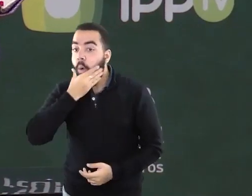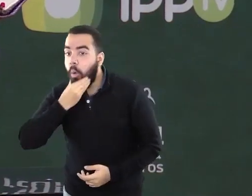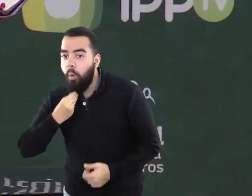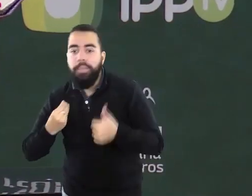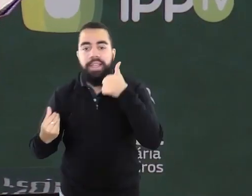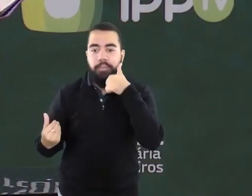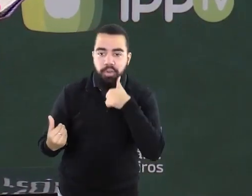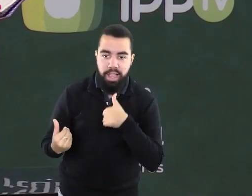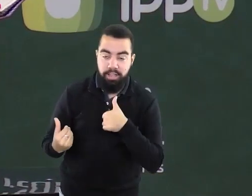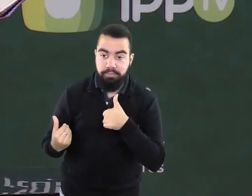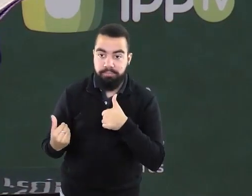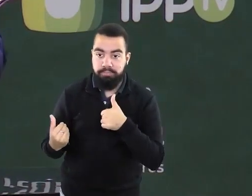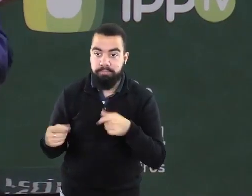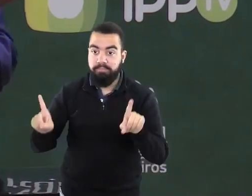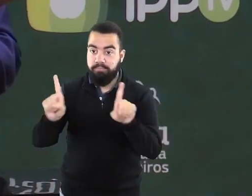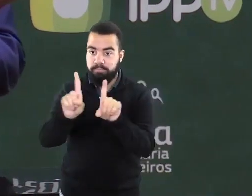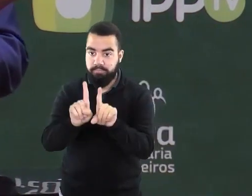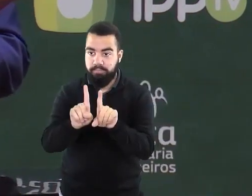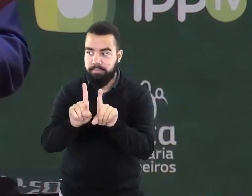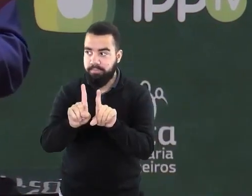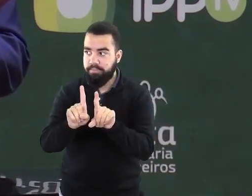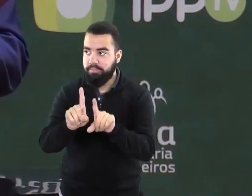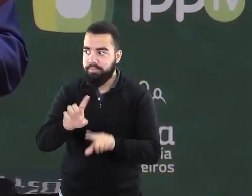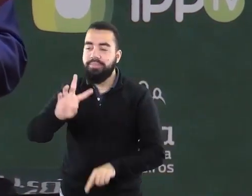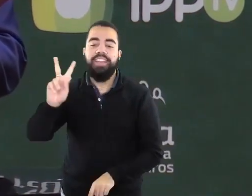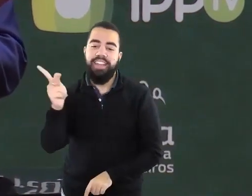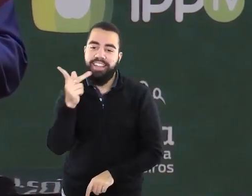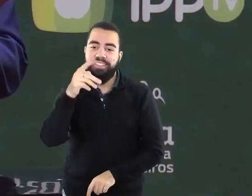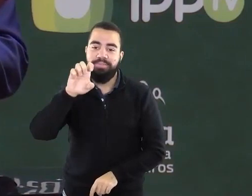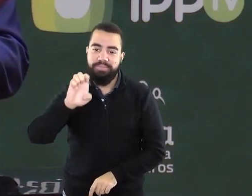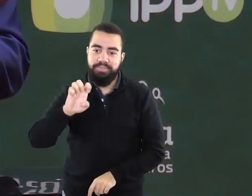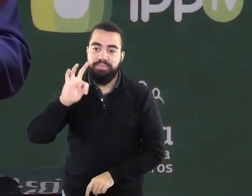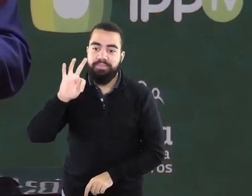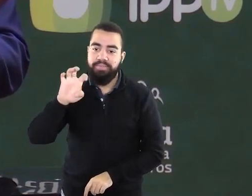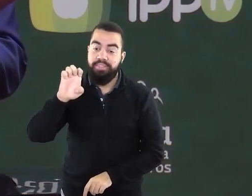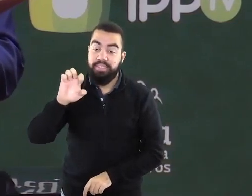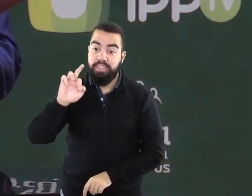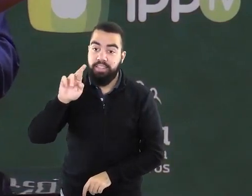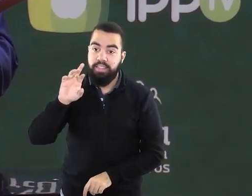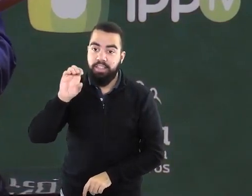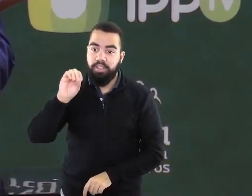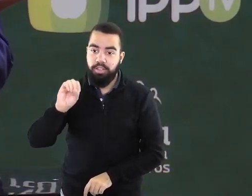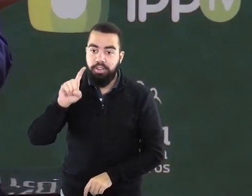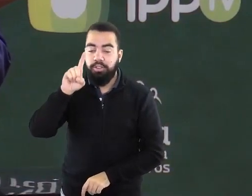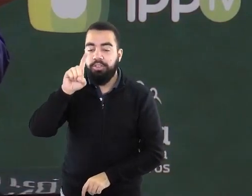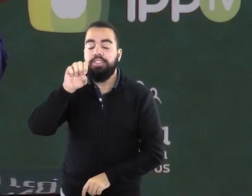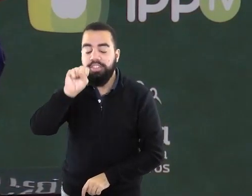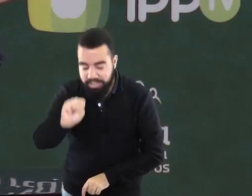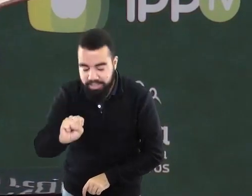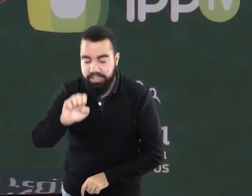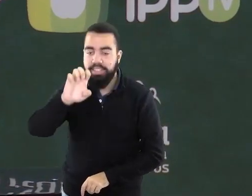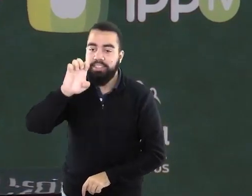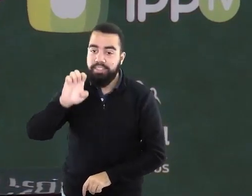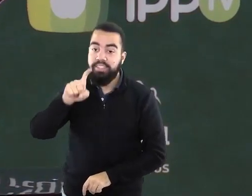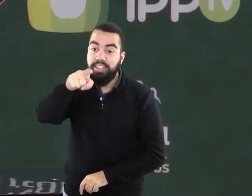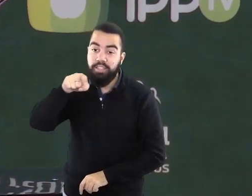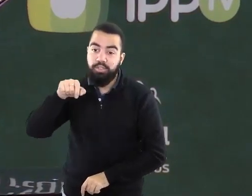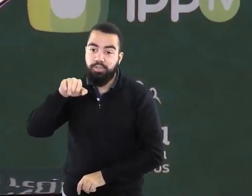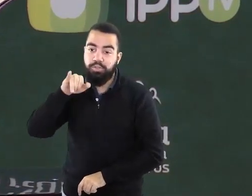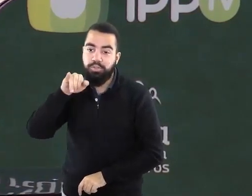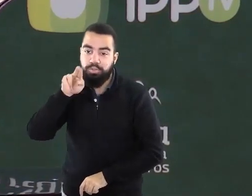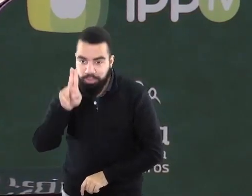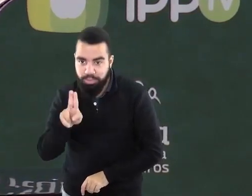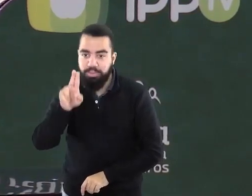Deus não mandou o Adão se juntar com o Ivo, mas com a Eva.